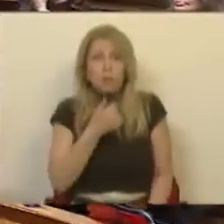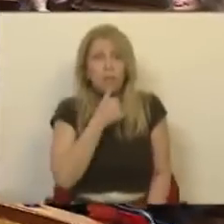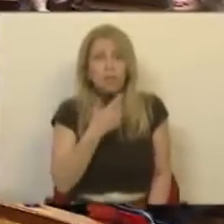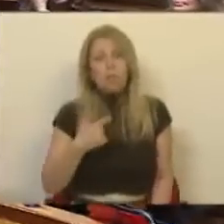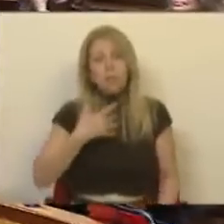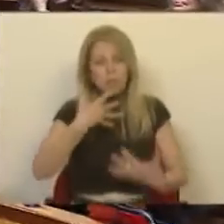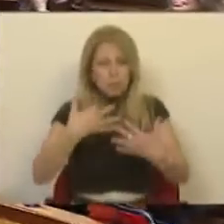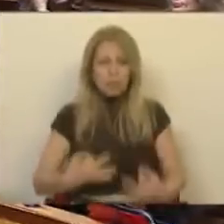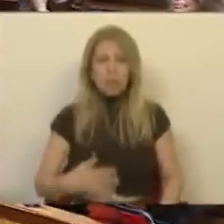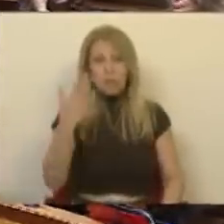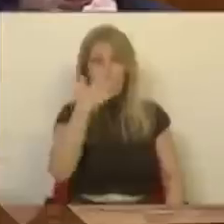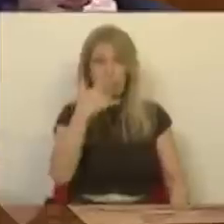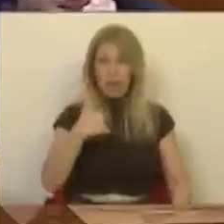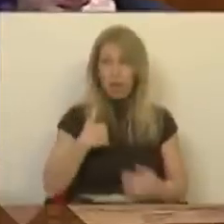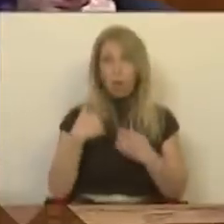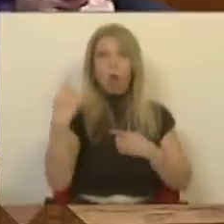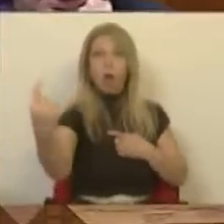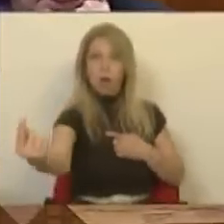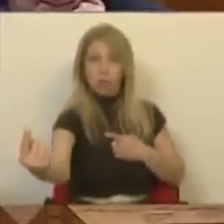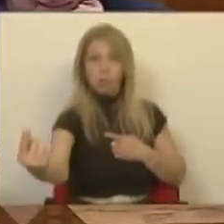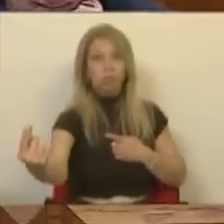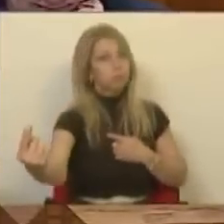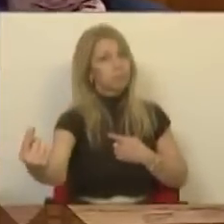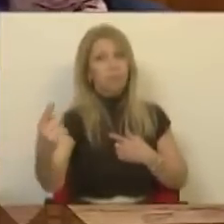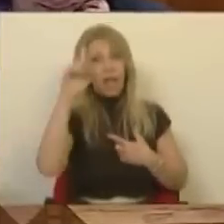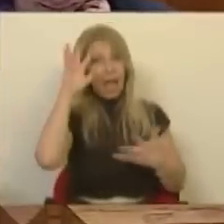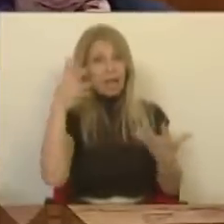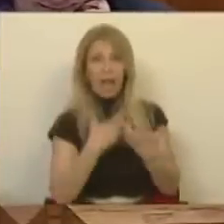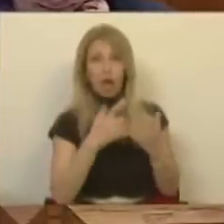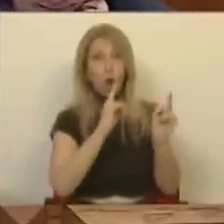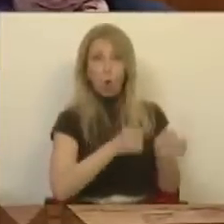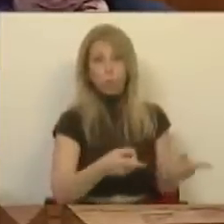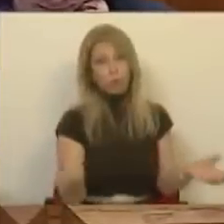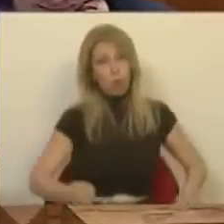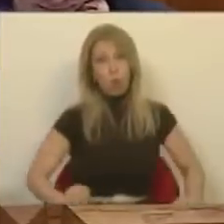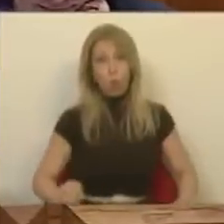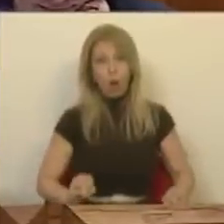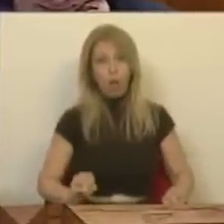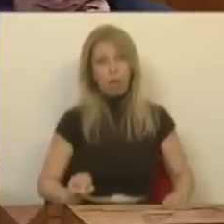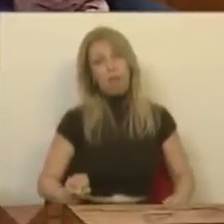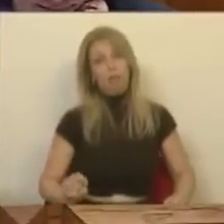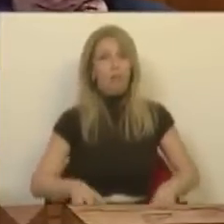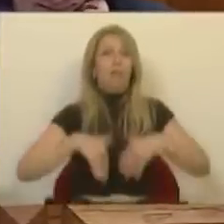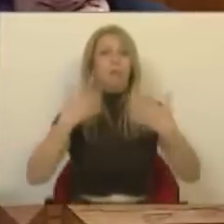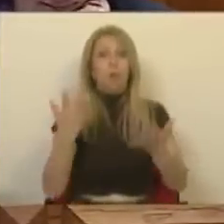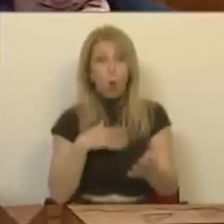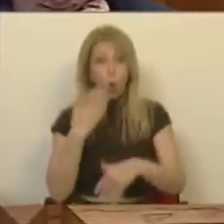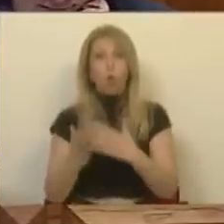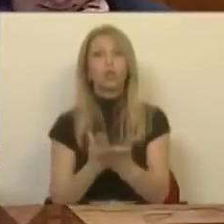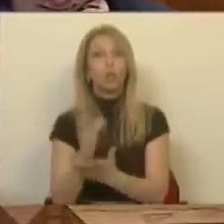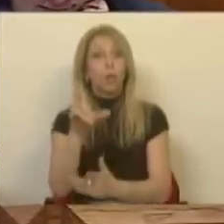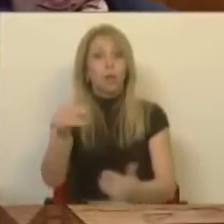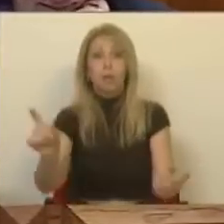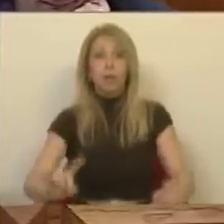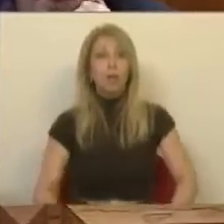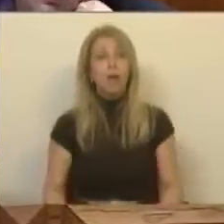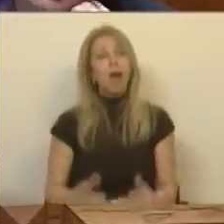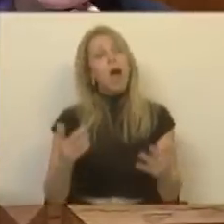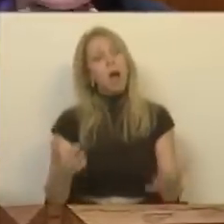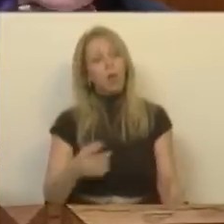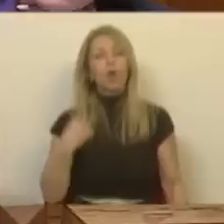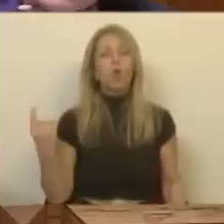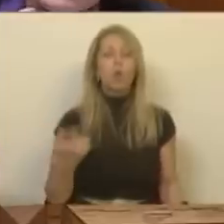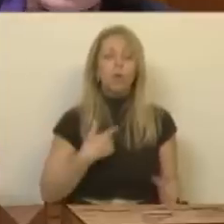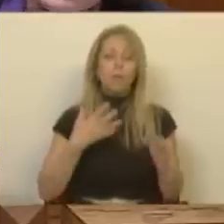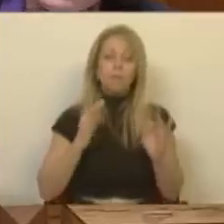prendesse qualquer um de nós os dois A Guerra Não tinha começado quanto mais continuar agora o que nós temos de fazer é